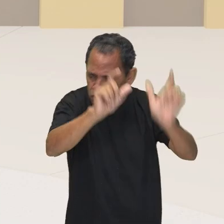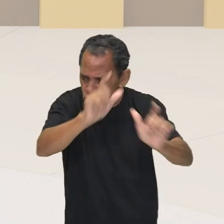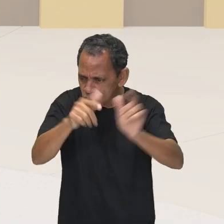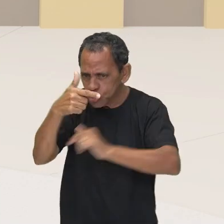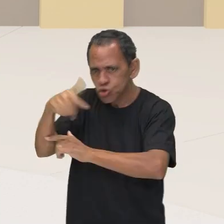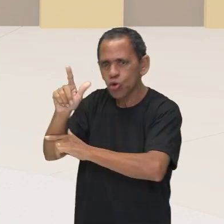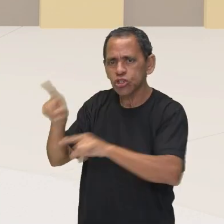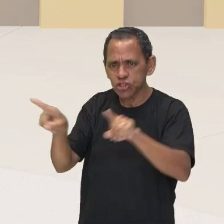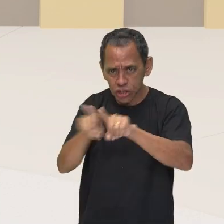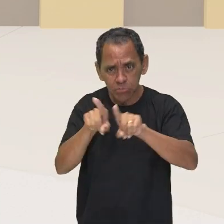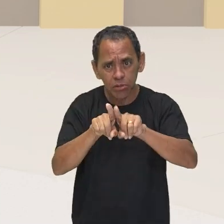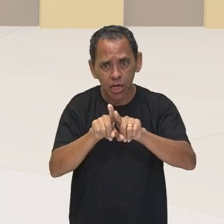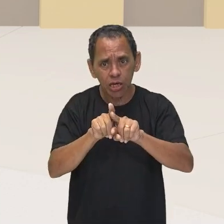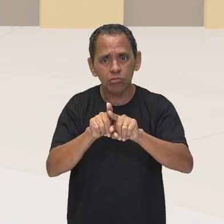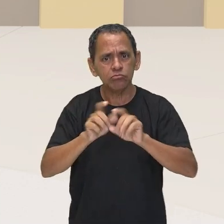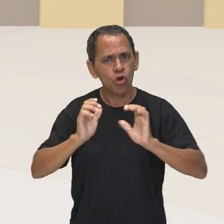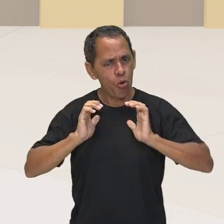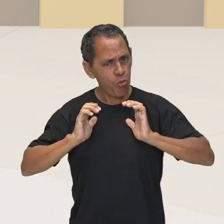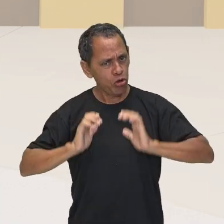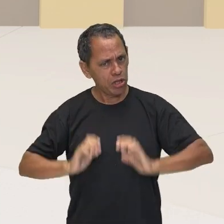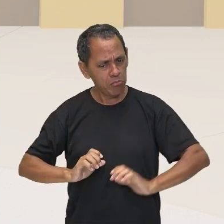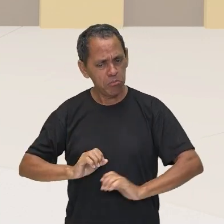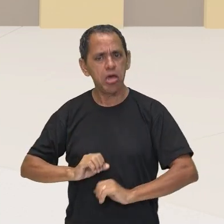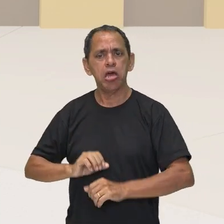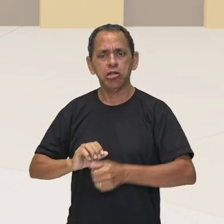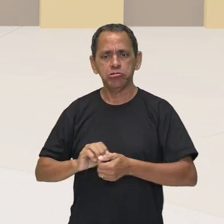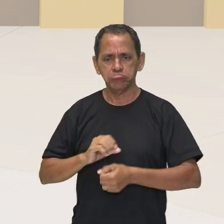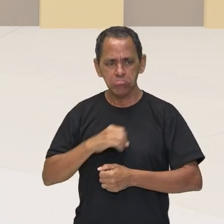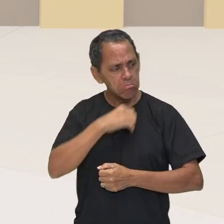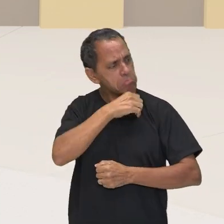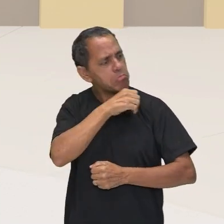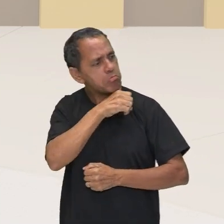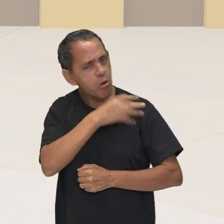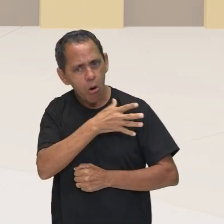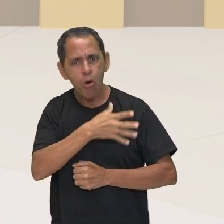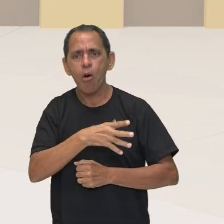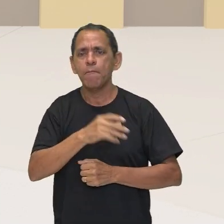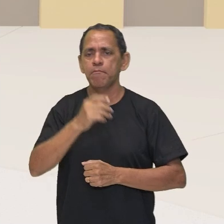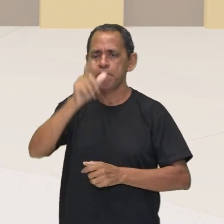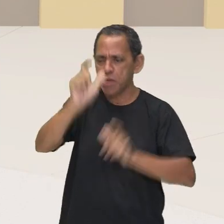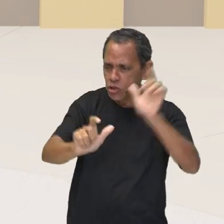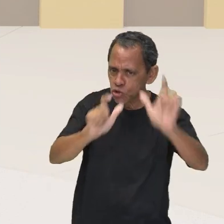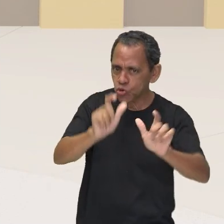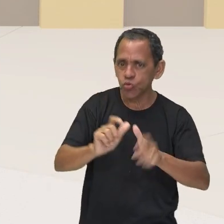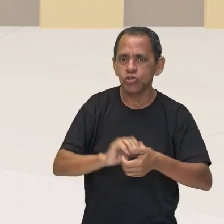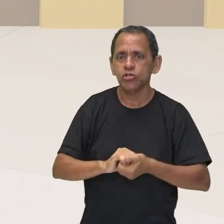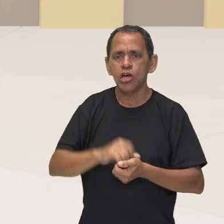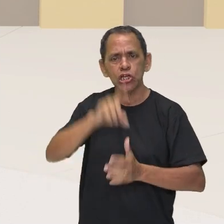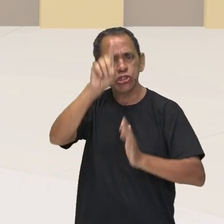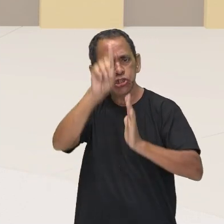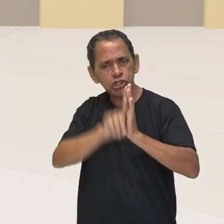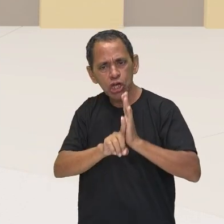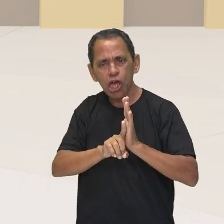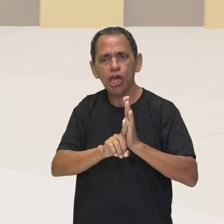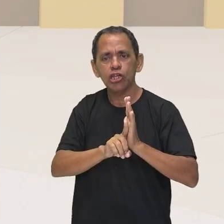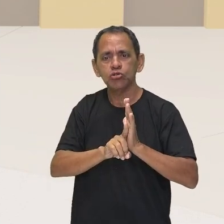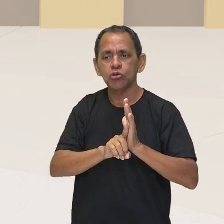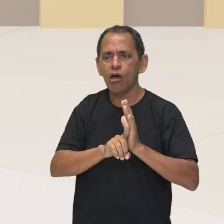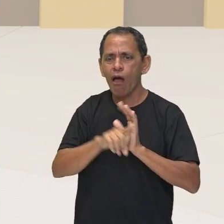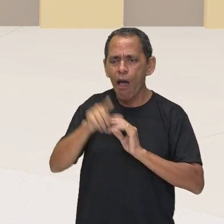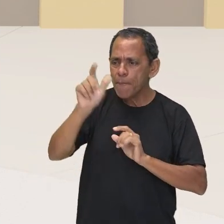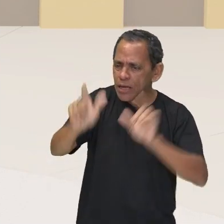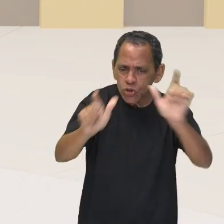Quanto mais nós conseguimos direitos para nós mesmos, os outros também vão ter